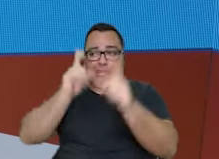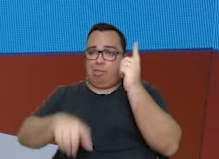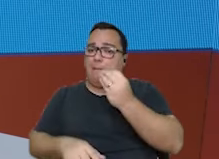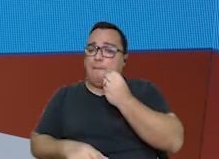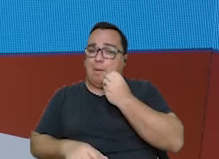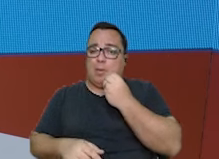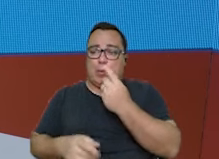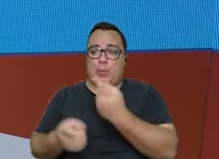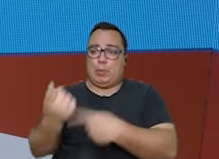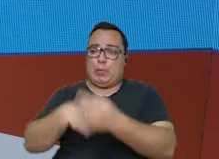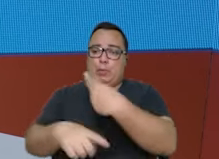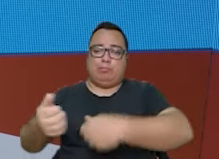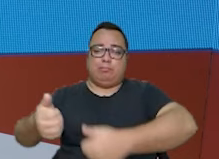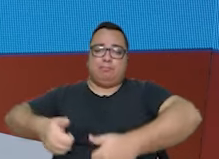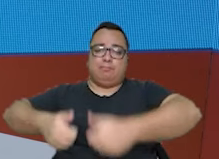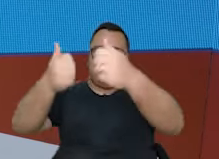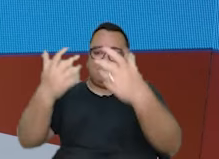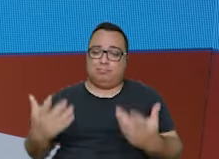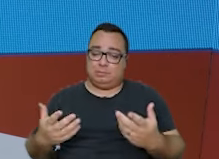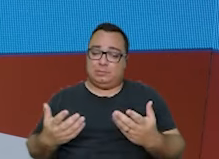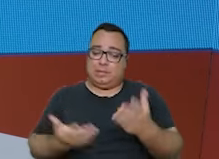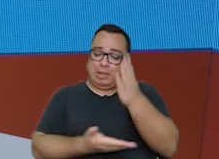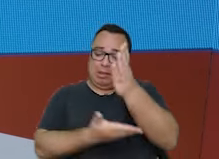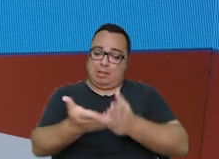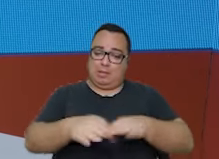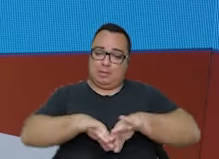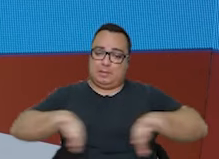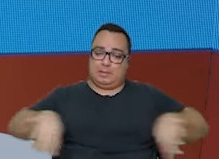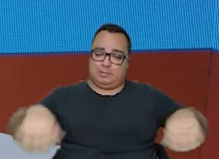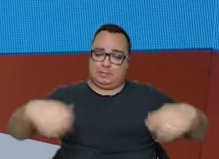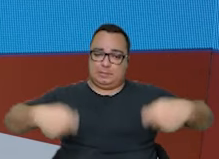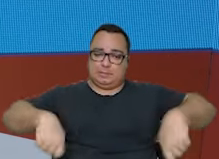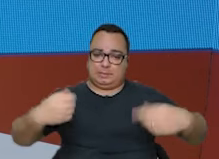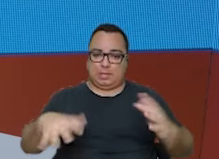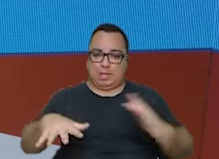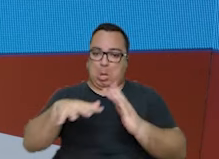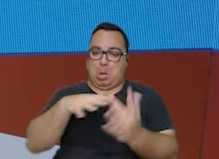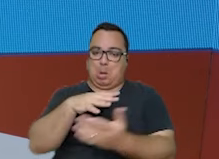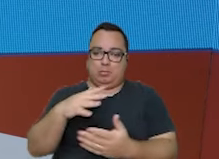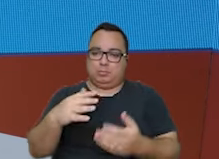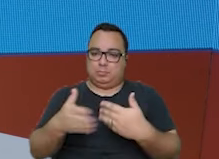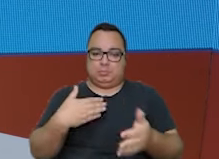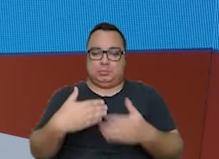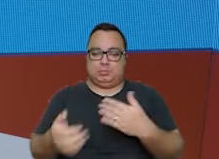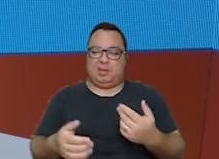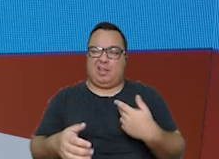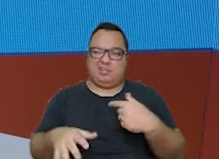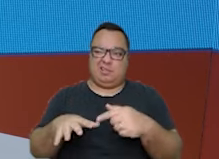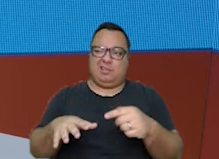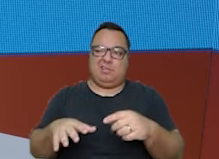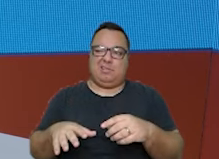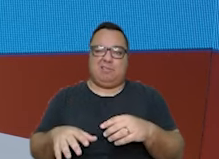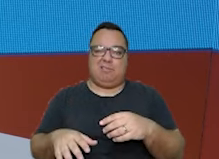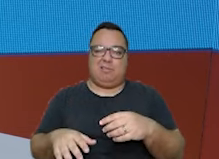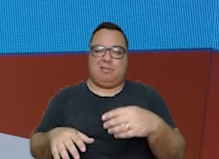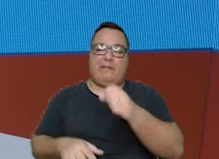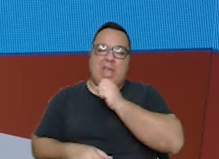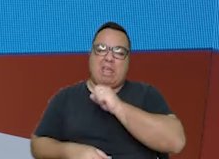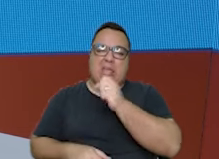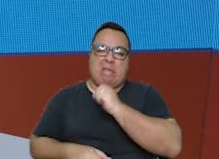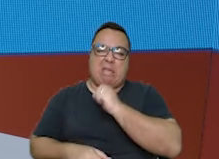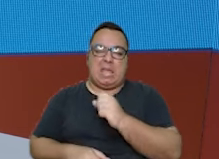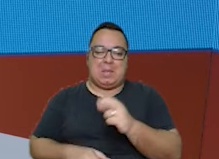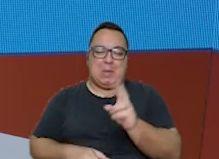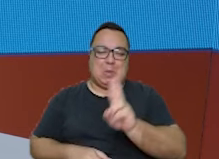negócio né e eu falo qualquer rede não existe assim hoje já essa rede aqui já entrou em desuso não